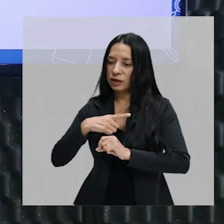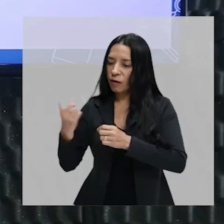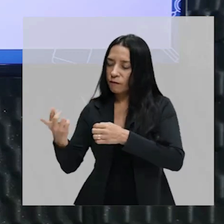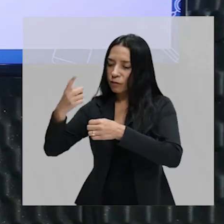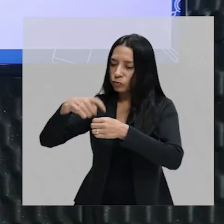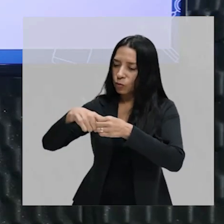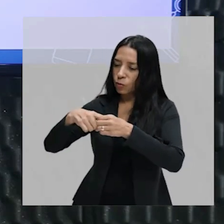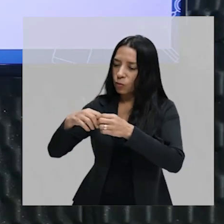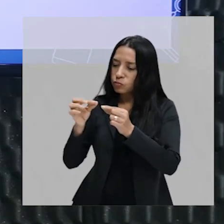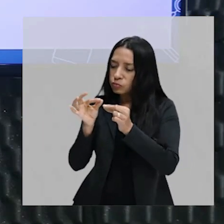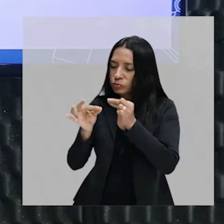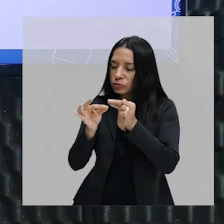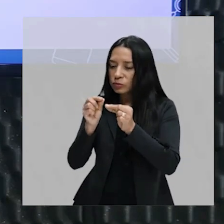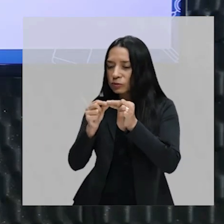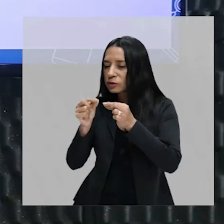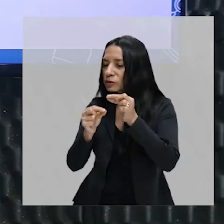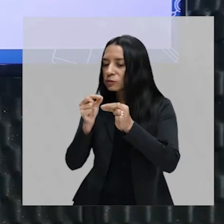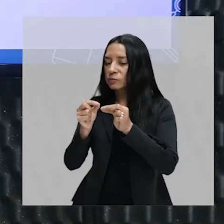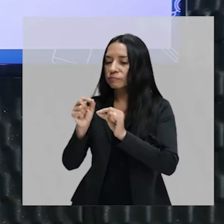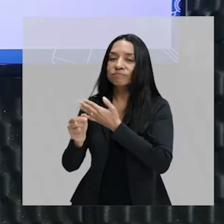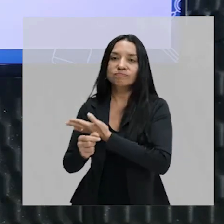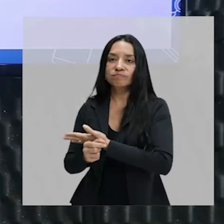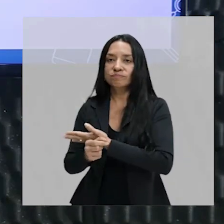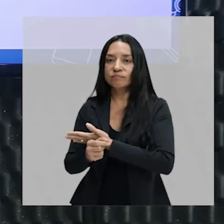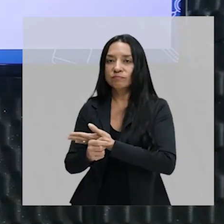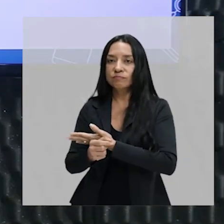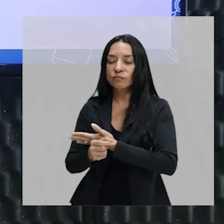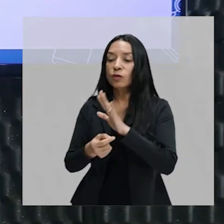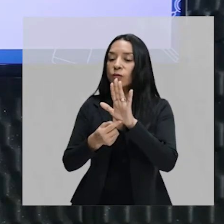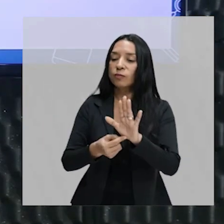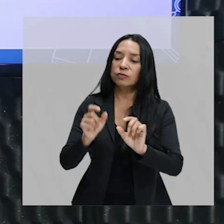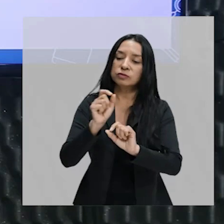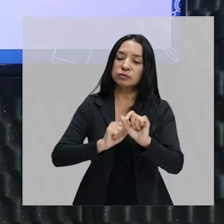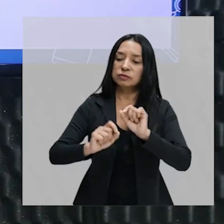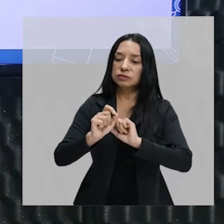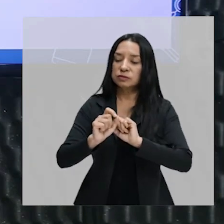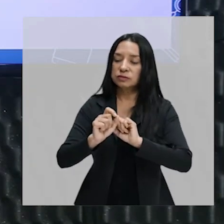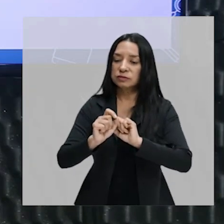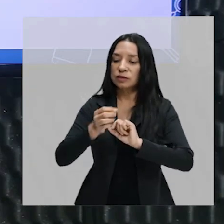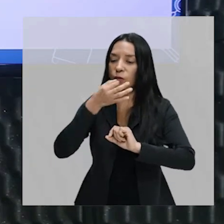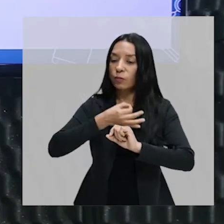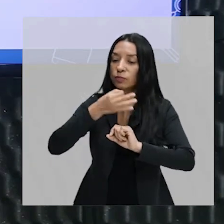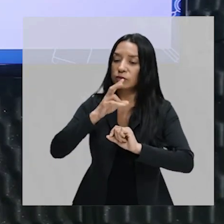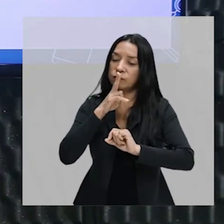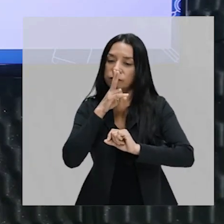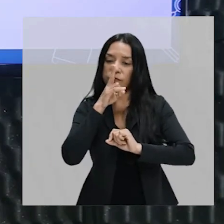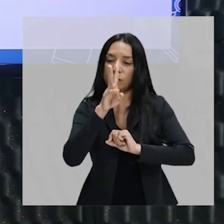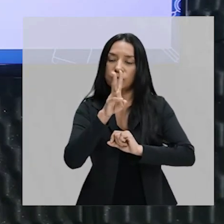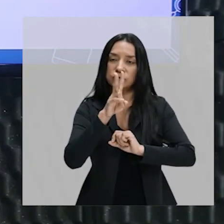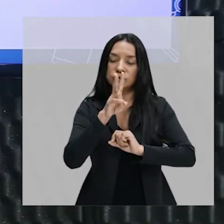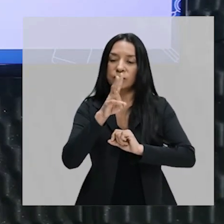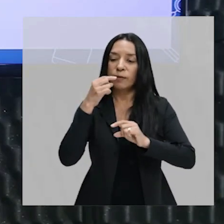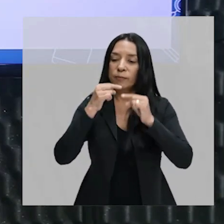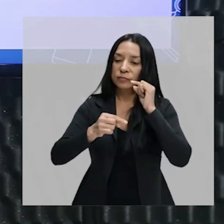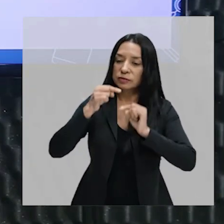microrganismos então aqui ele traz uma argumento bem forte para